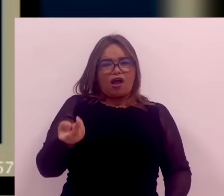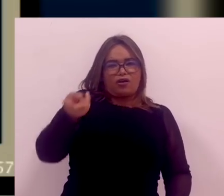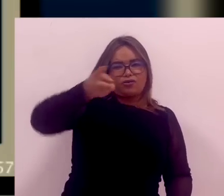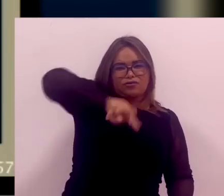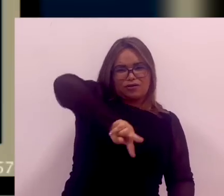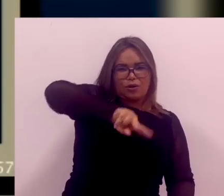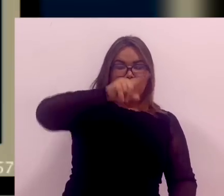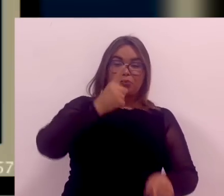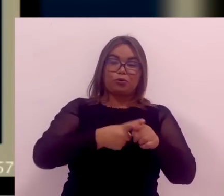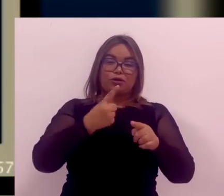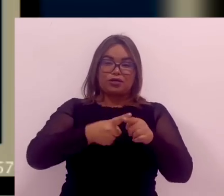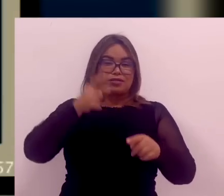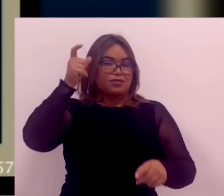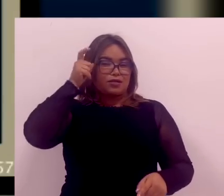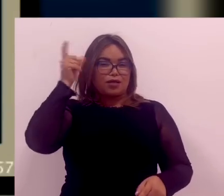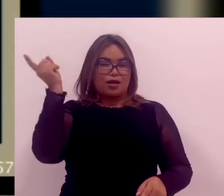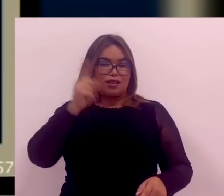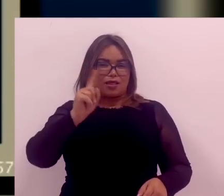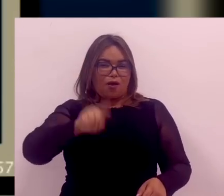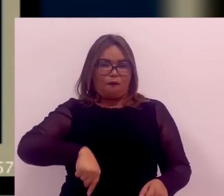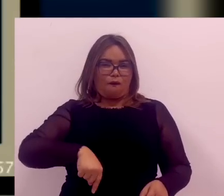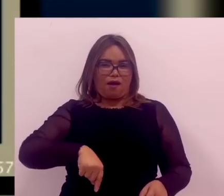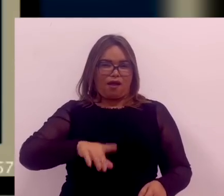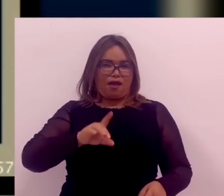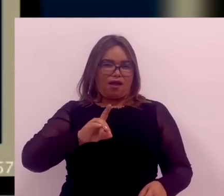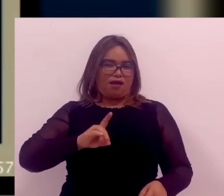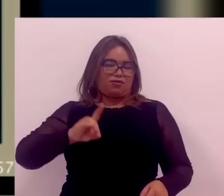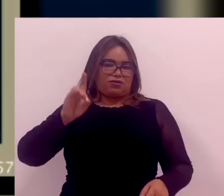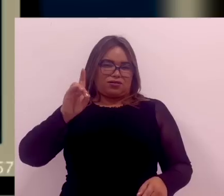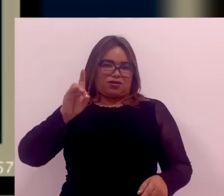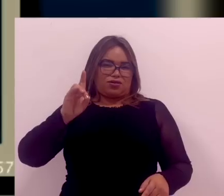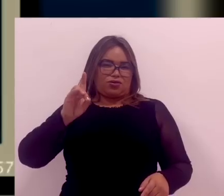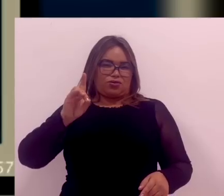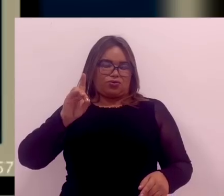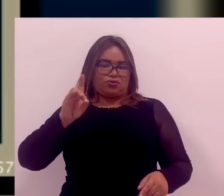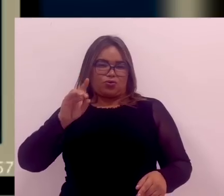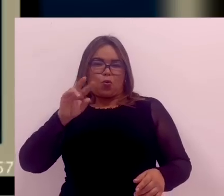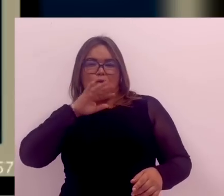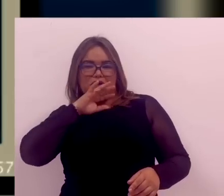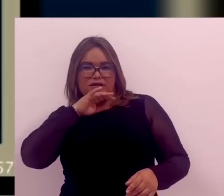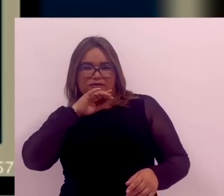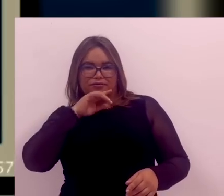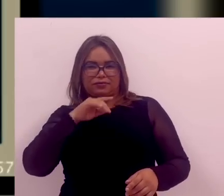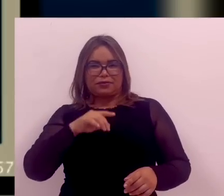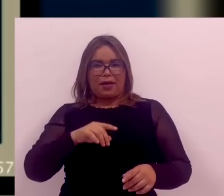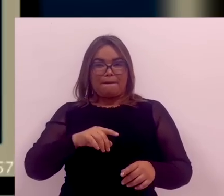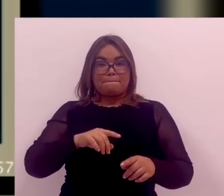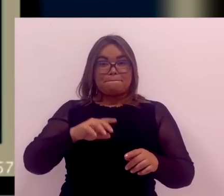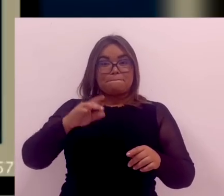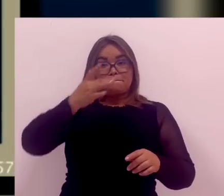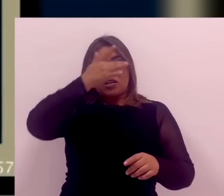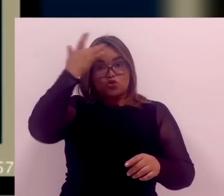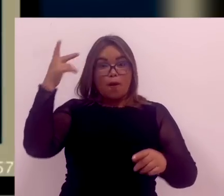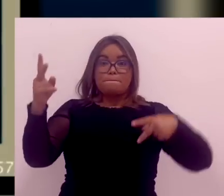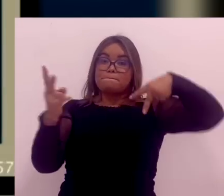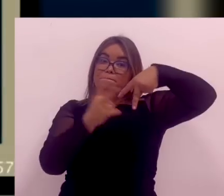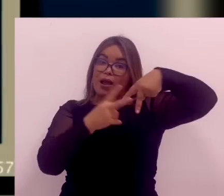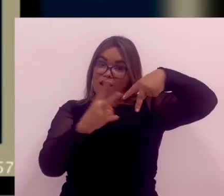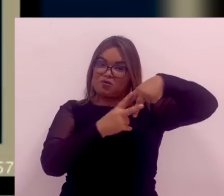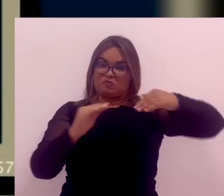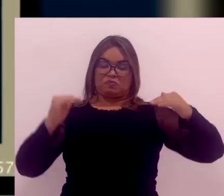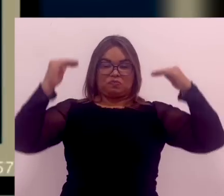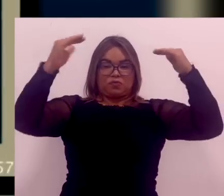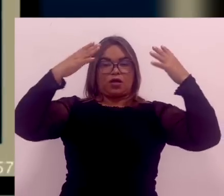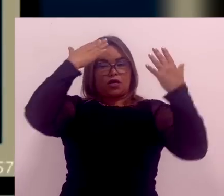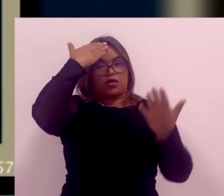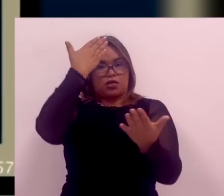dizem, é Jeová, ao contrário. Pois Satanás não é um Deus negro, mas uma negação de Deus. Para os iniciados, ele não é